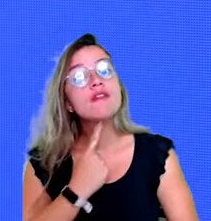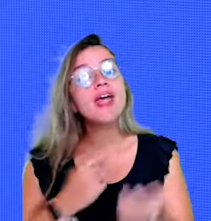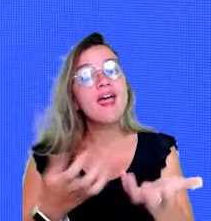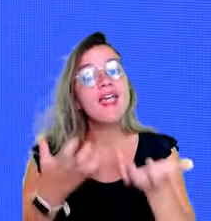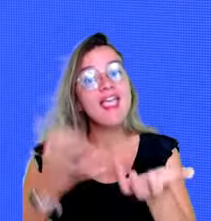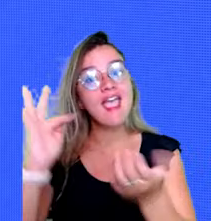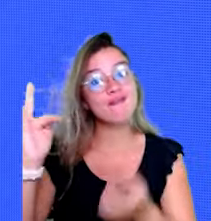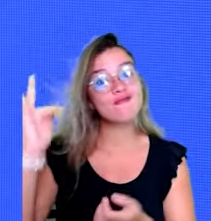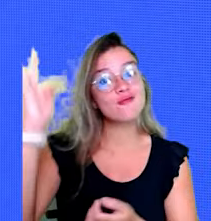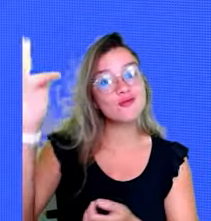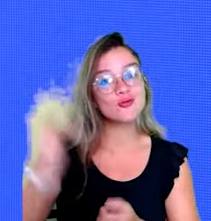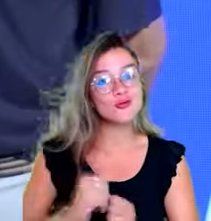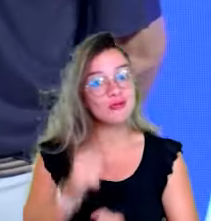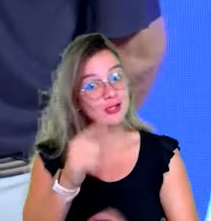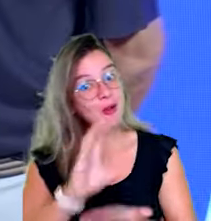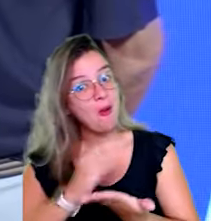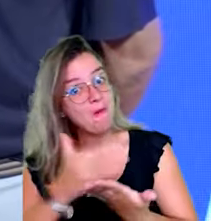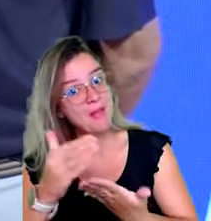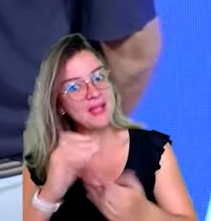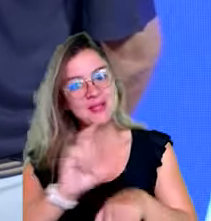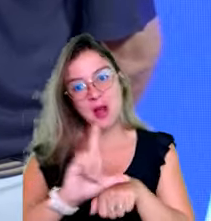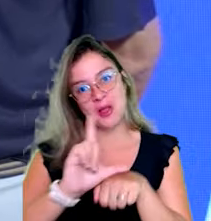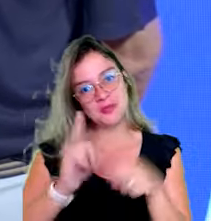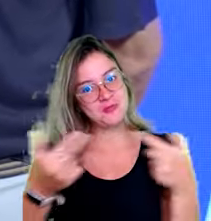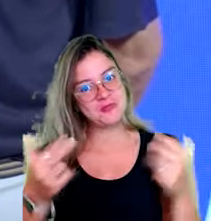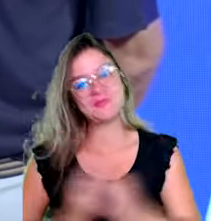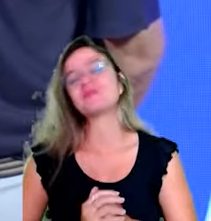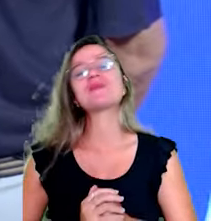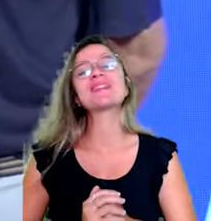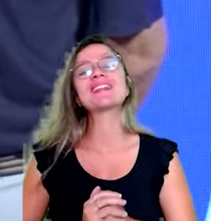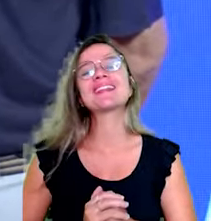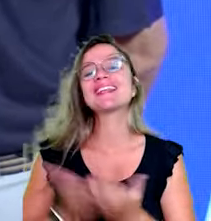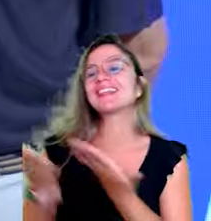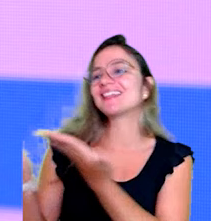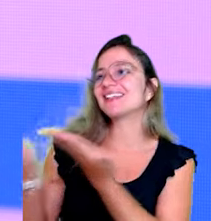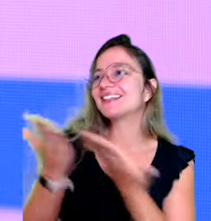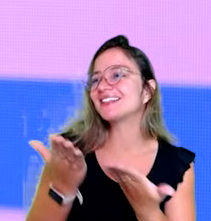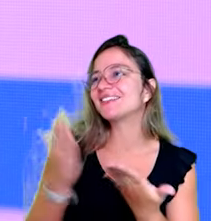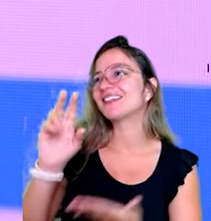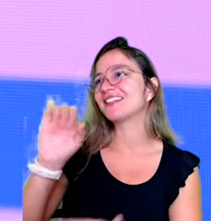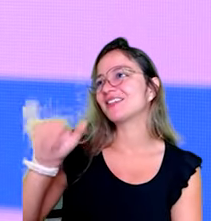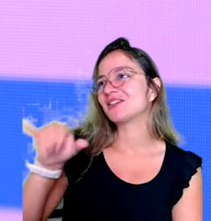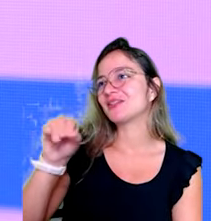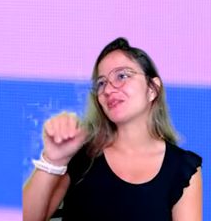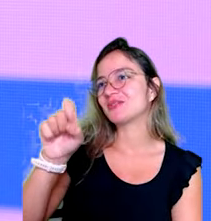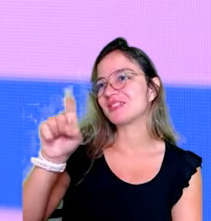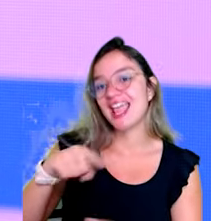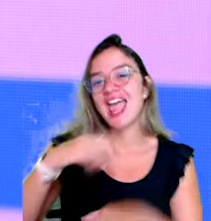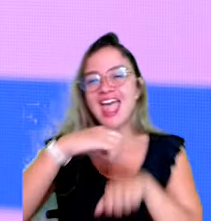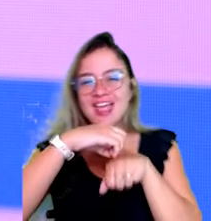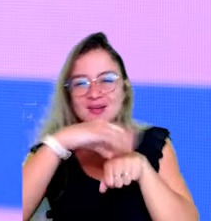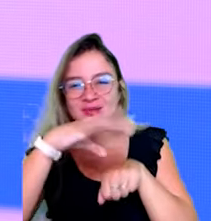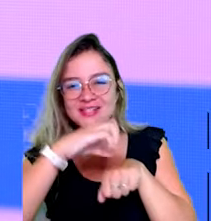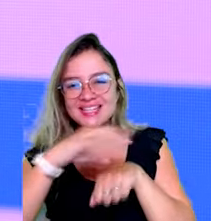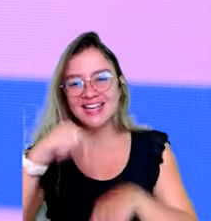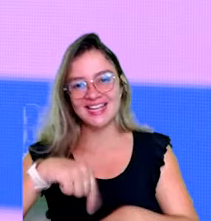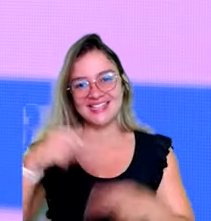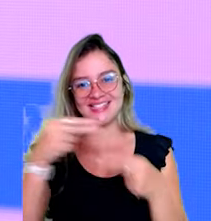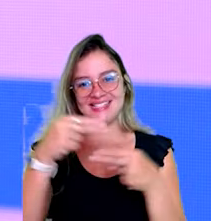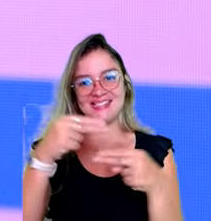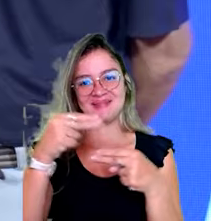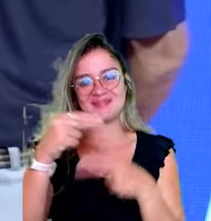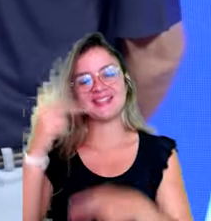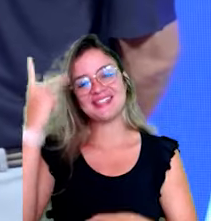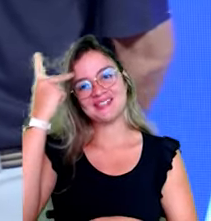falar sobre isso, eu estou aqui com o consultor do Sebrae São Paulo, José Venâncio. bem-vindo, né? Obrigado. A